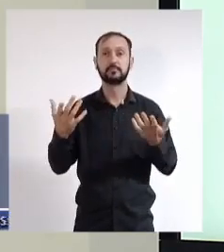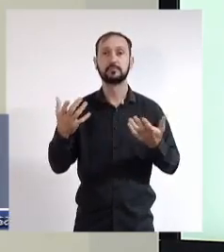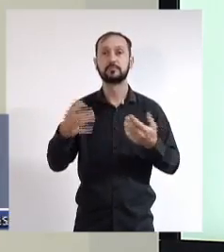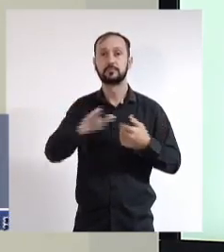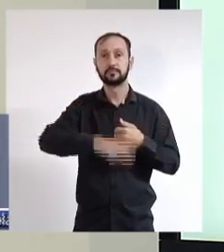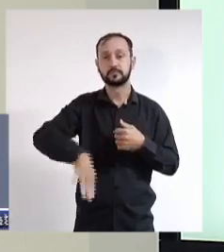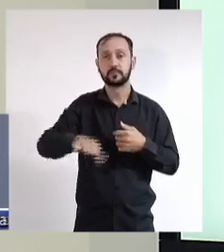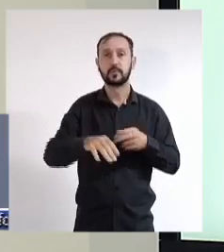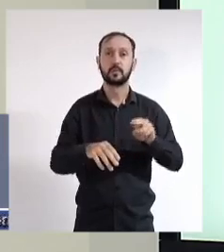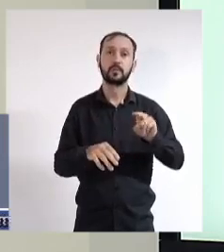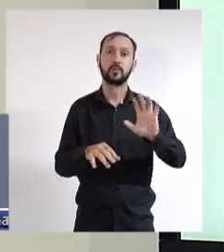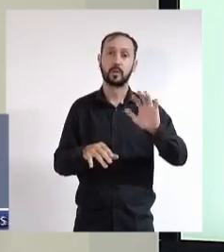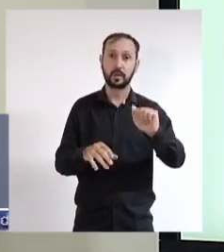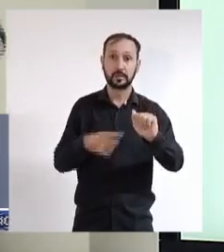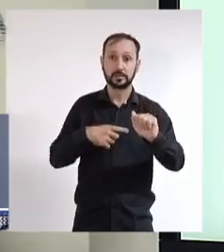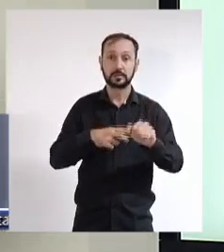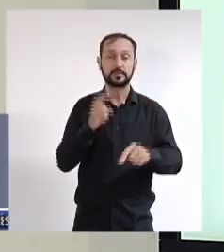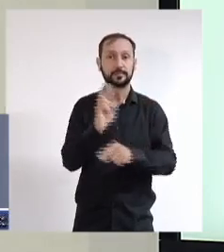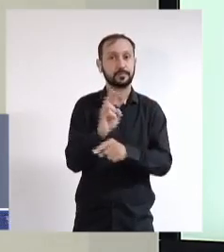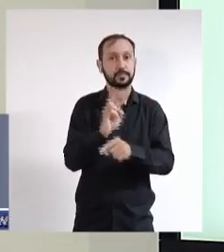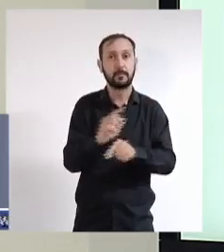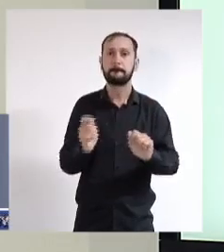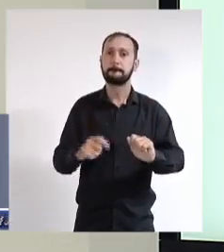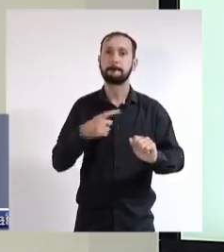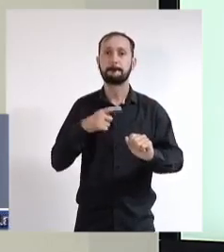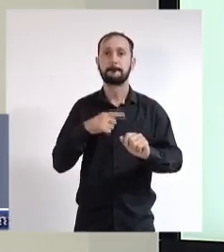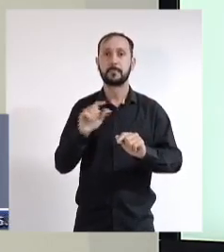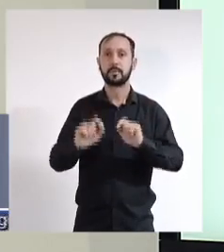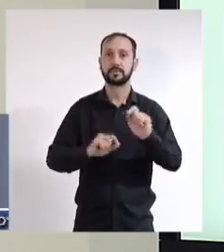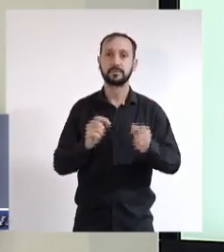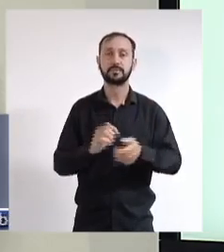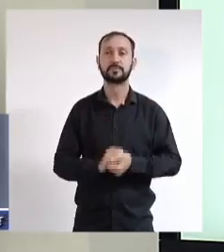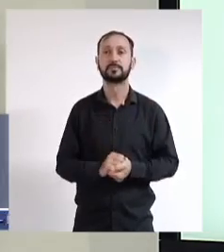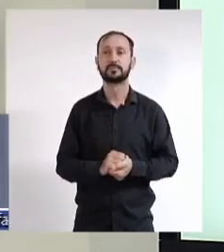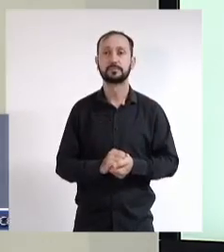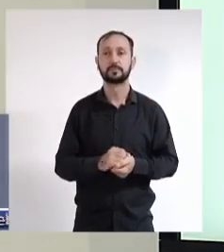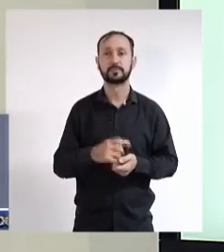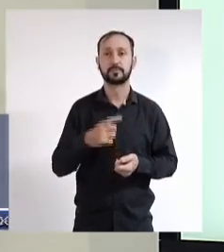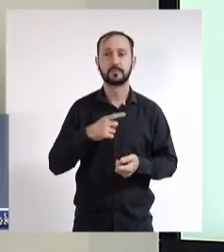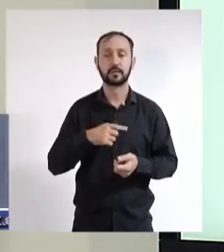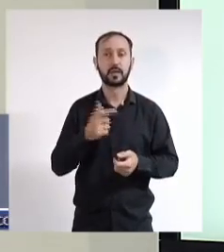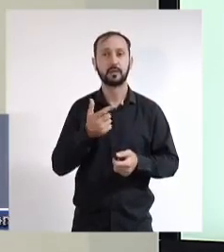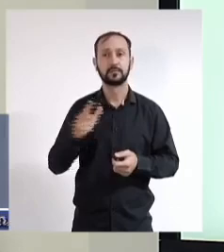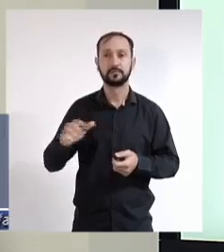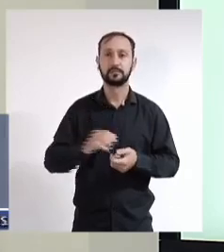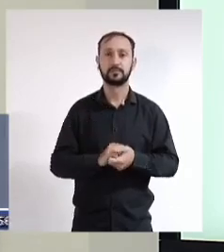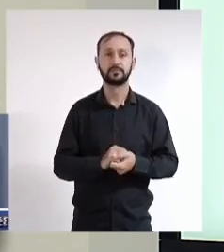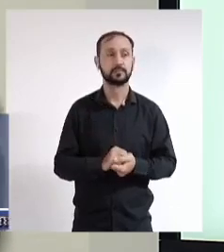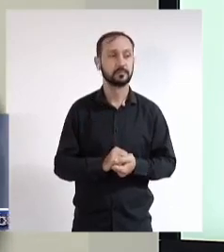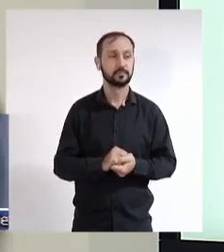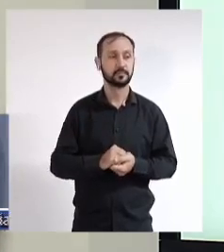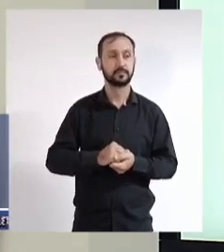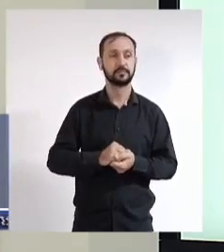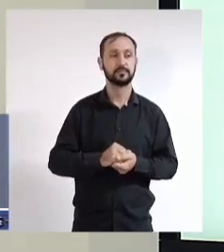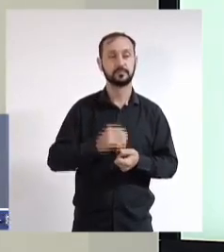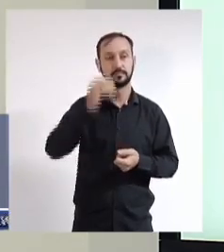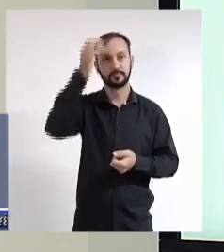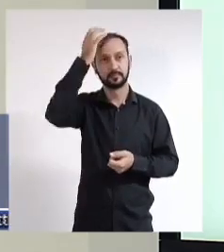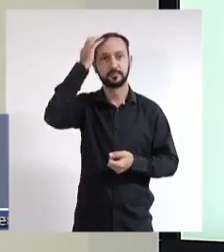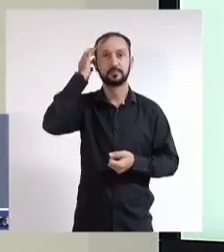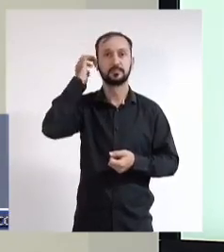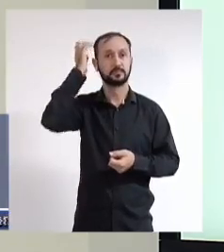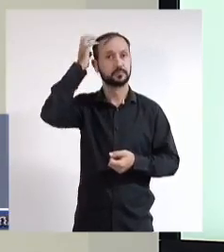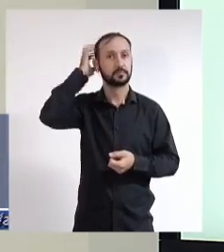ela desde que prevista no plano de manejo ela pode ter regime diferenciado e outras coisas que acontecem só esse exemplo a gente poder entender